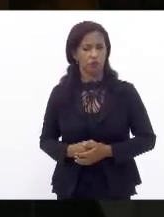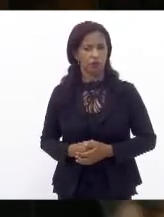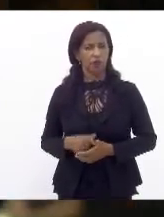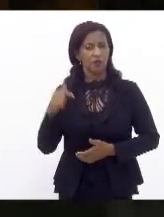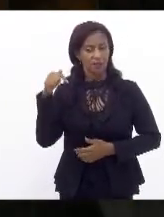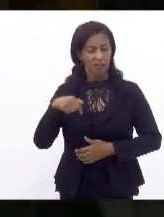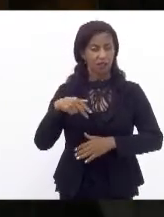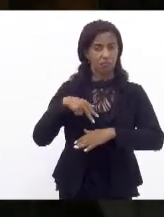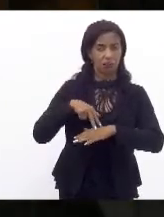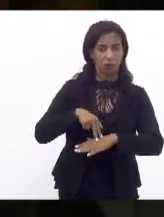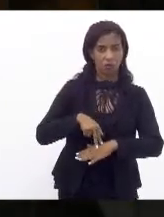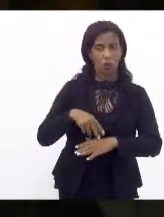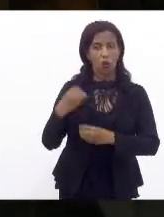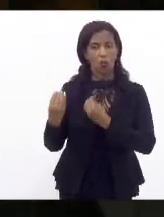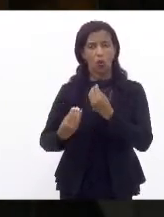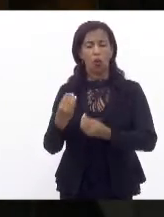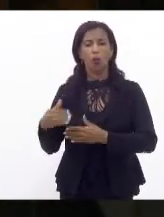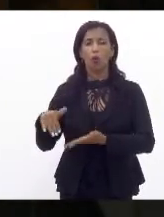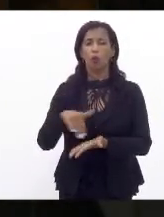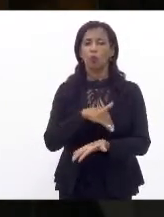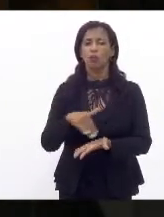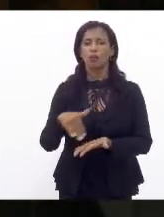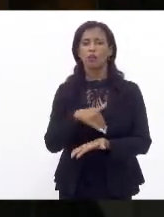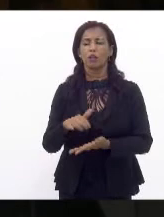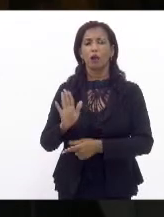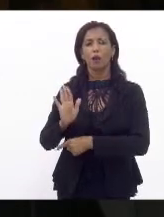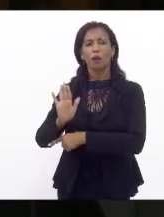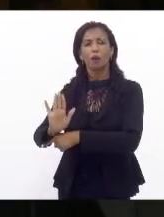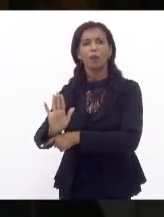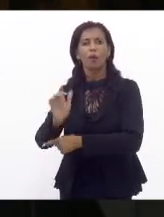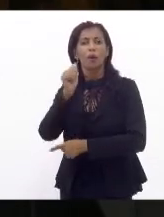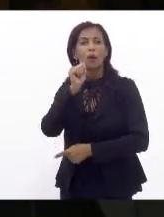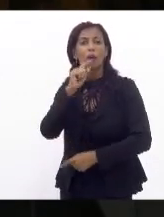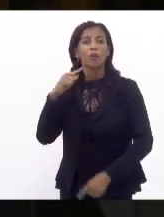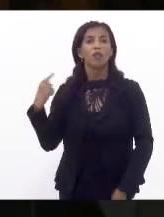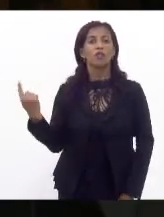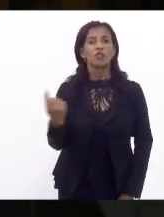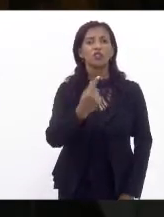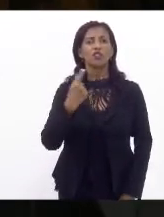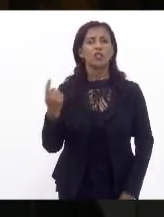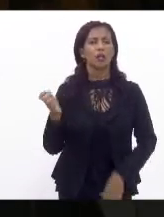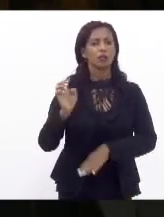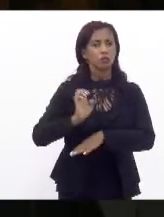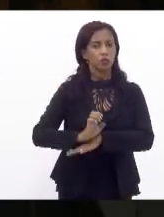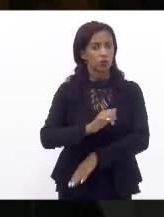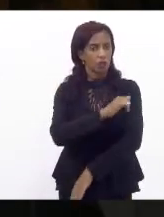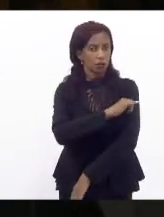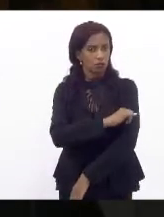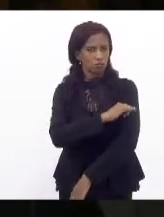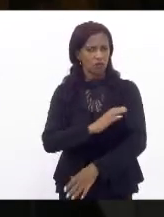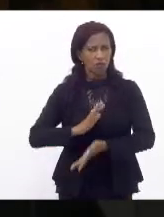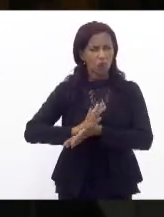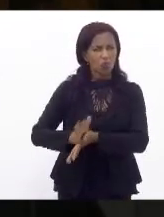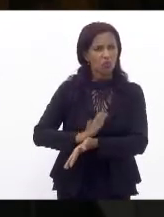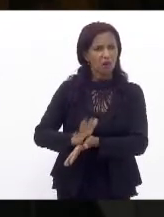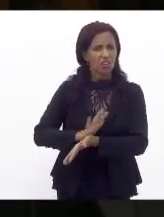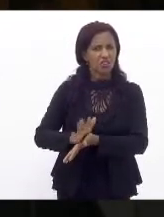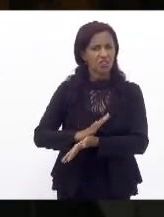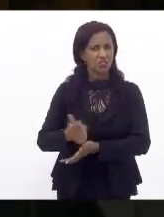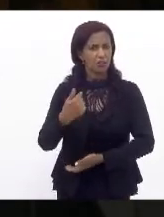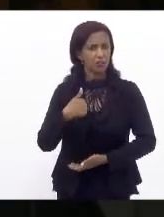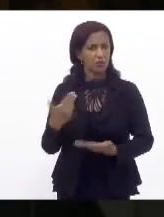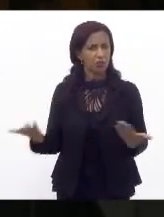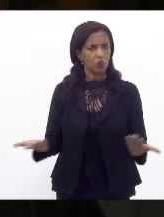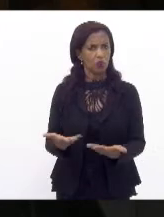desta tribuna ou como secretário em defesa das mulheres em geral do estado do Rio de Janeiro, seria uma covardia minha